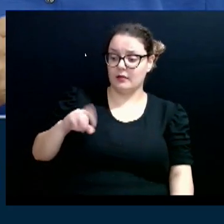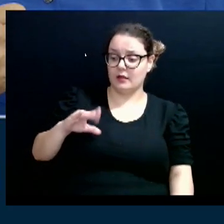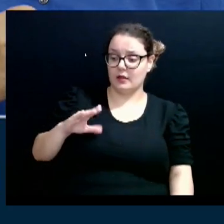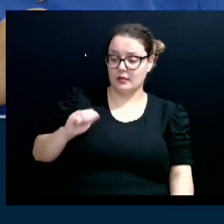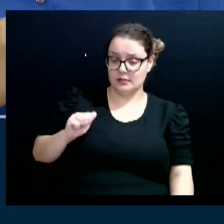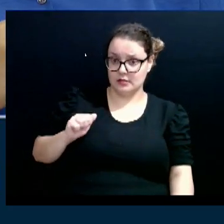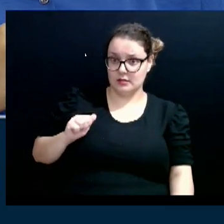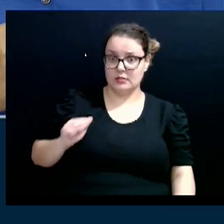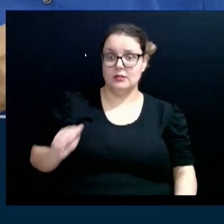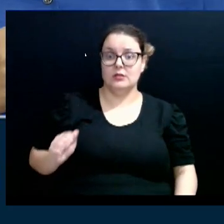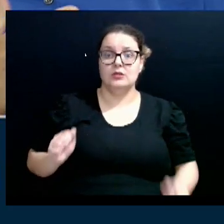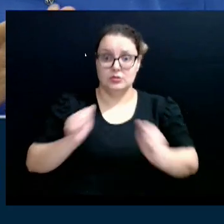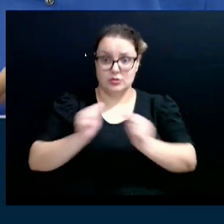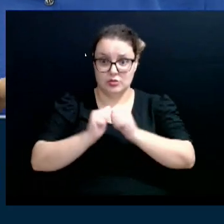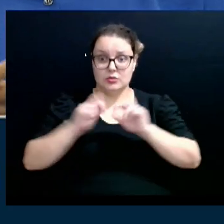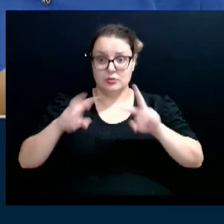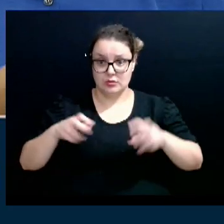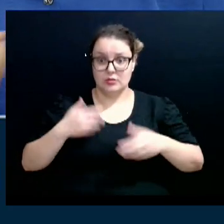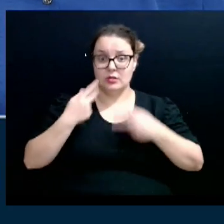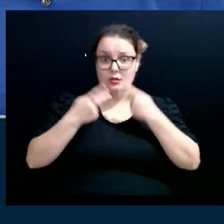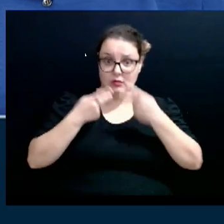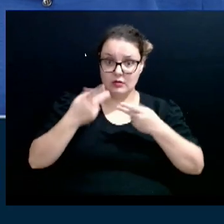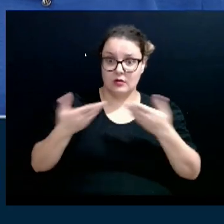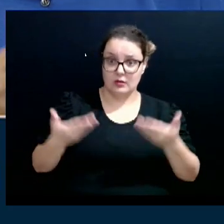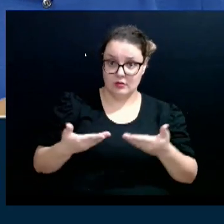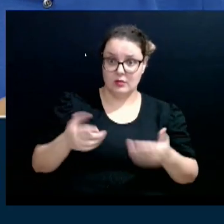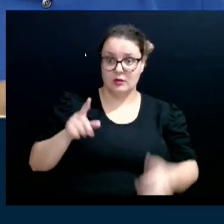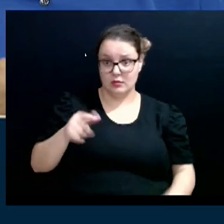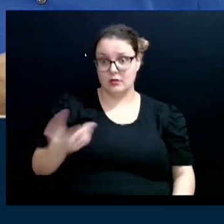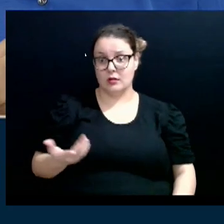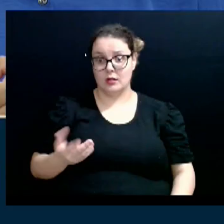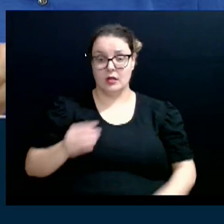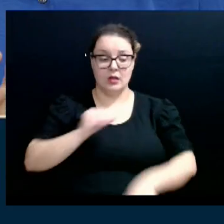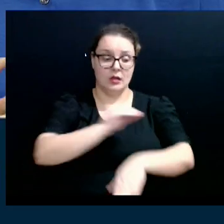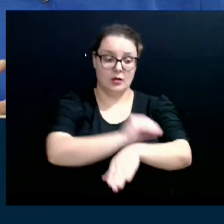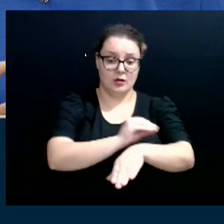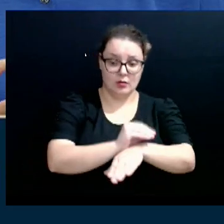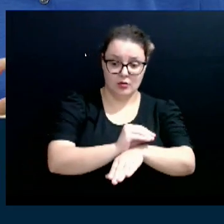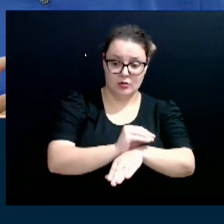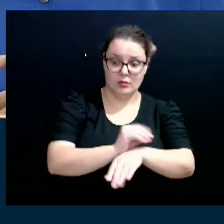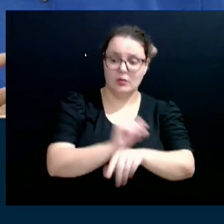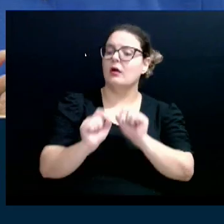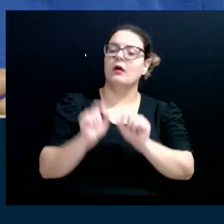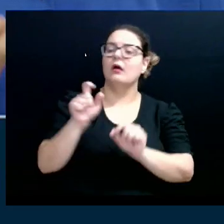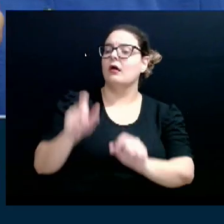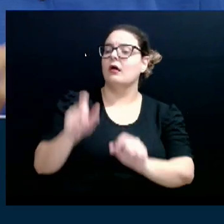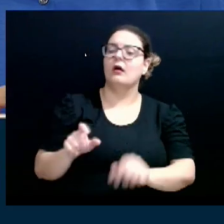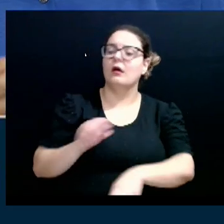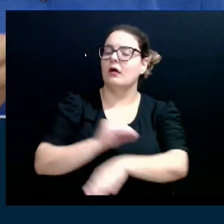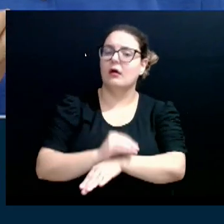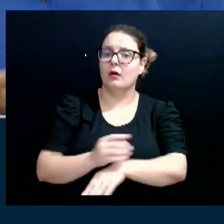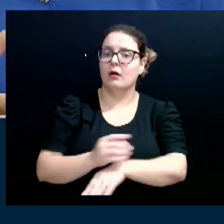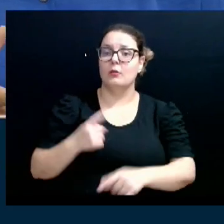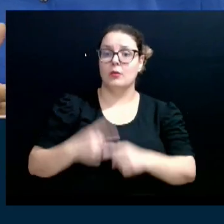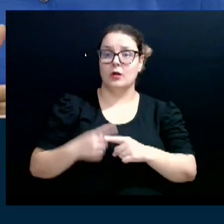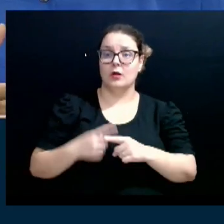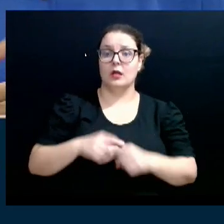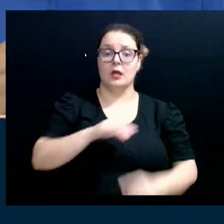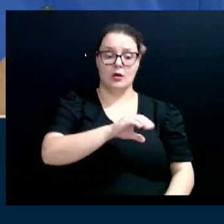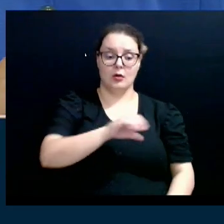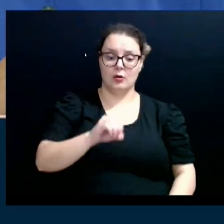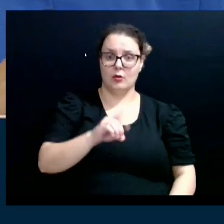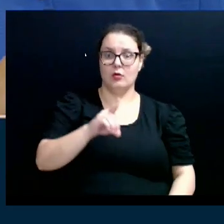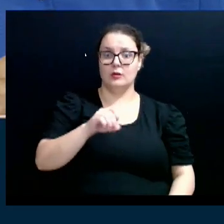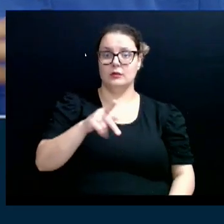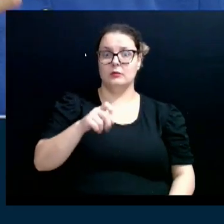nesse tema que a gente está abordando hoje, que é quem cuida de quem cuida? Porque quem é codependente precisa de cuidado.